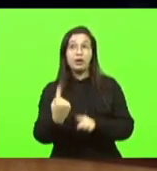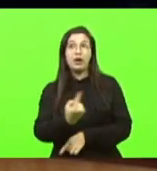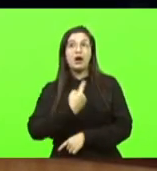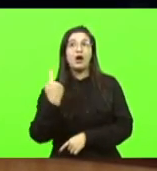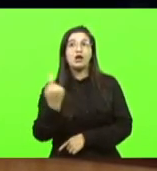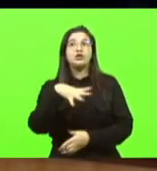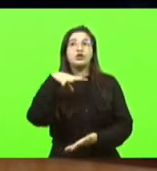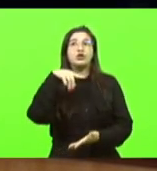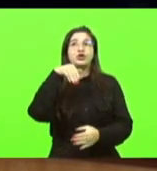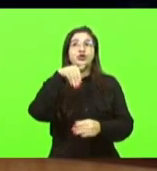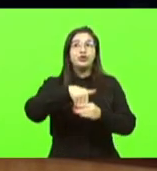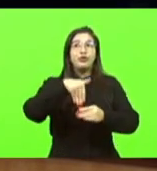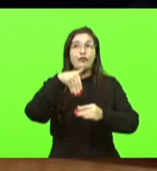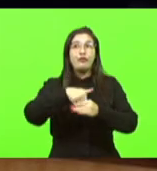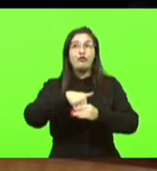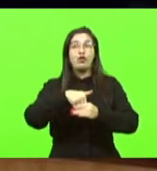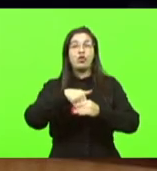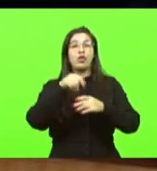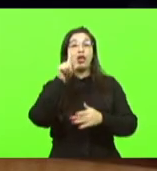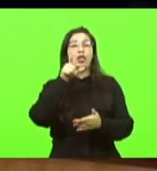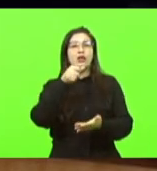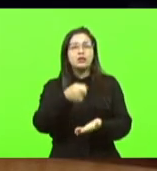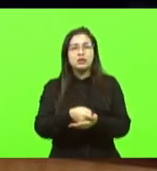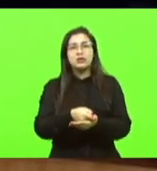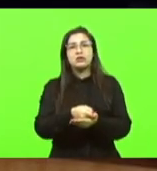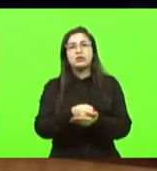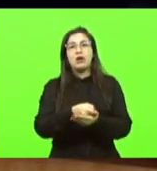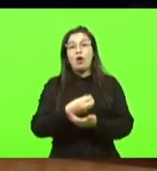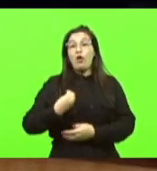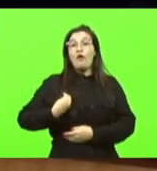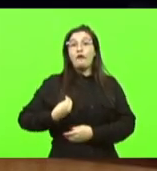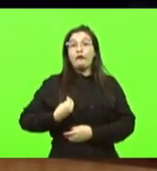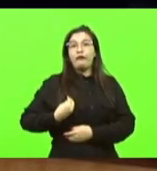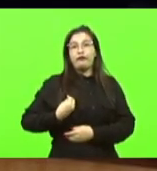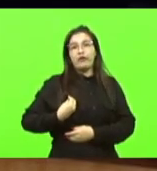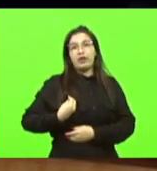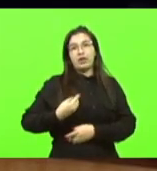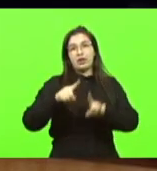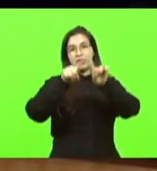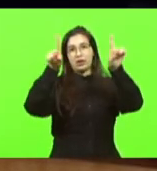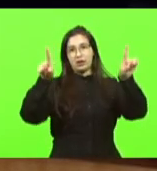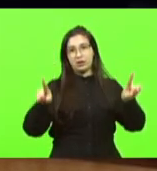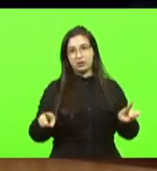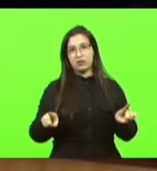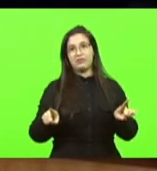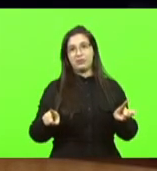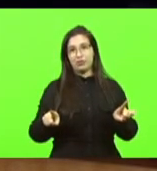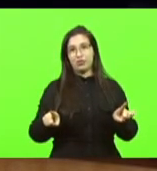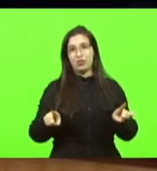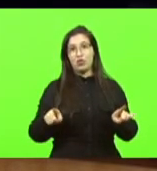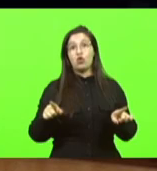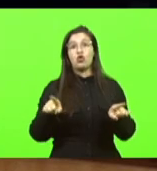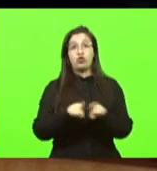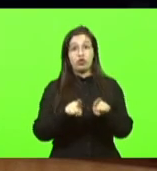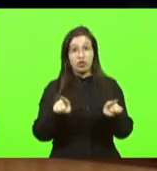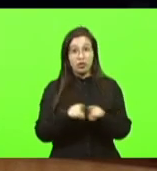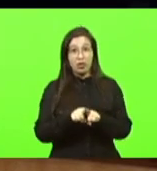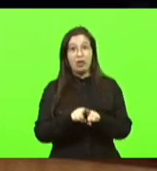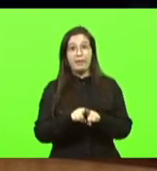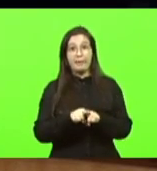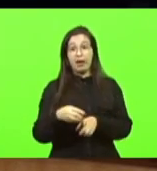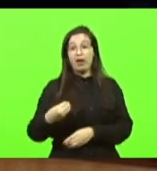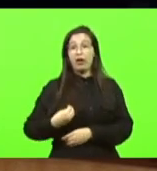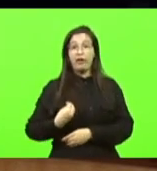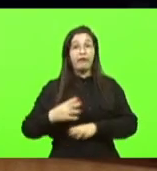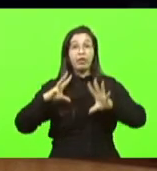voltando uma medida que mexe com a vida do Servidor mas mexe sim com a